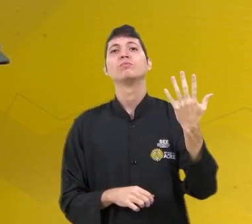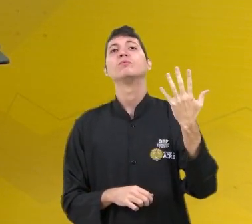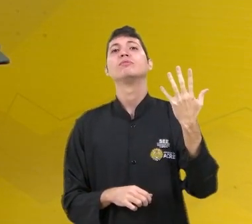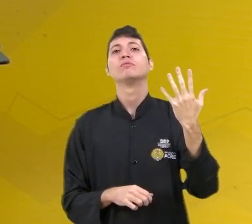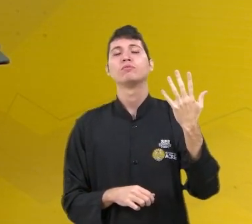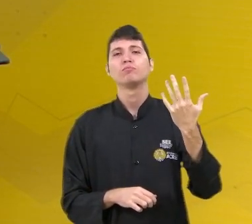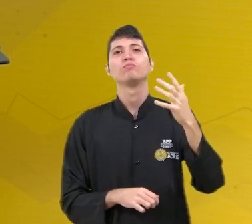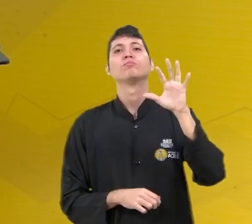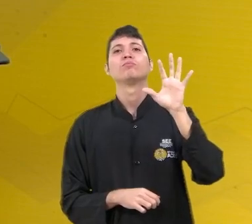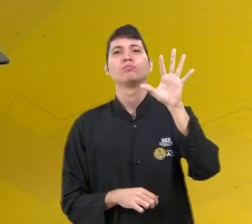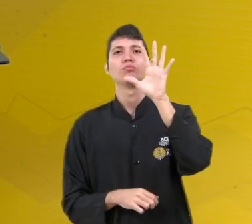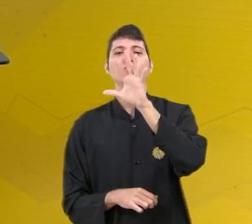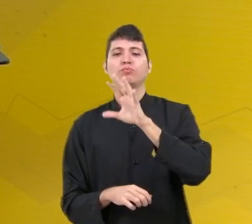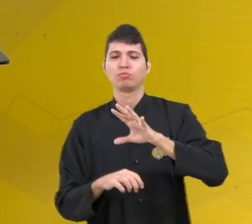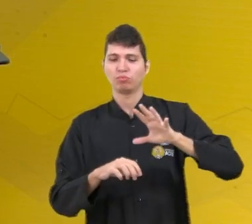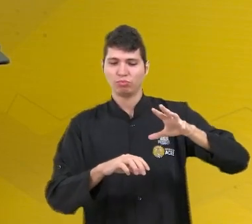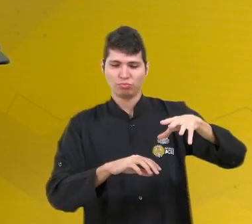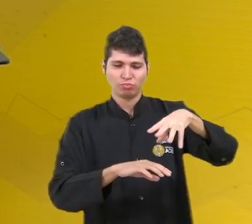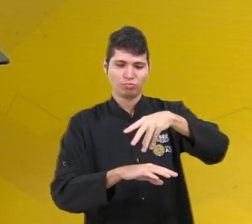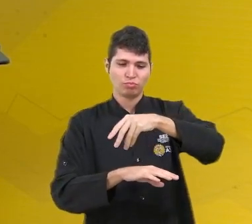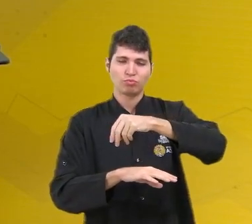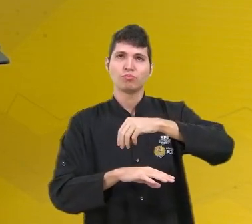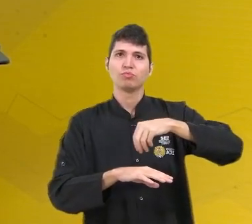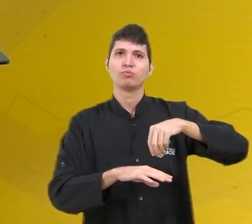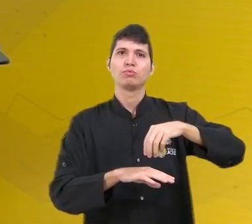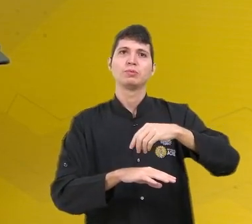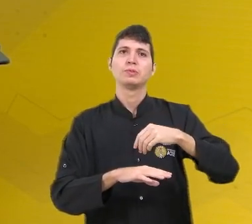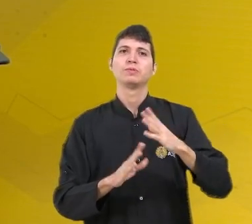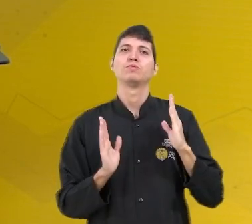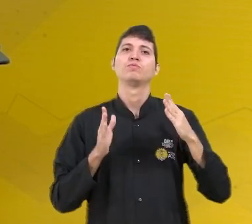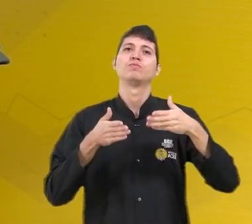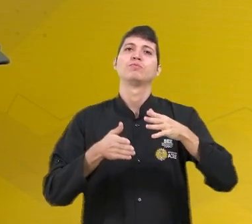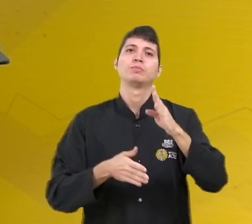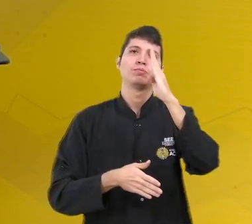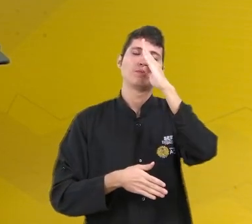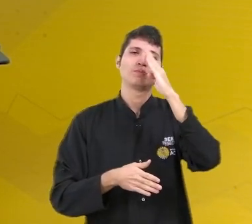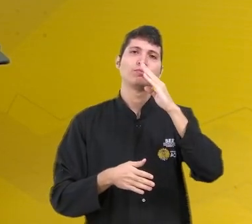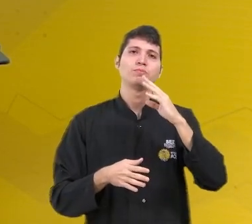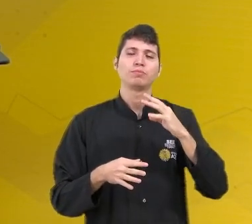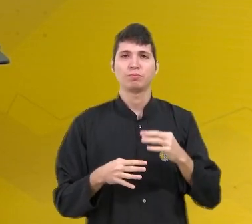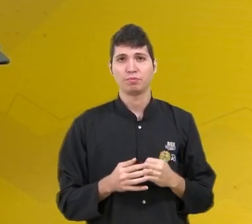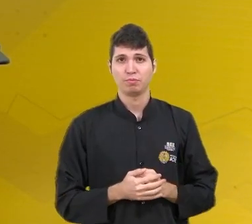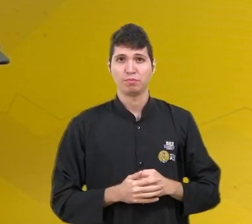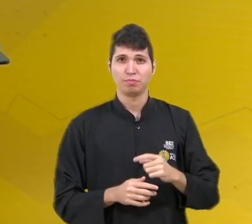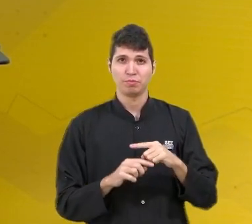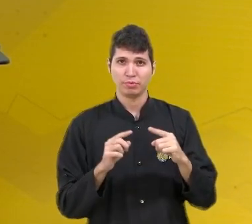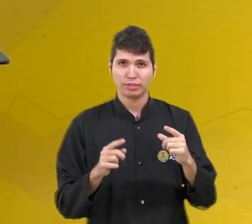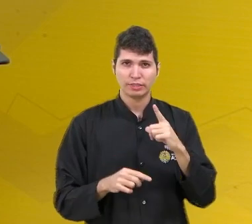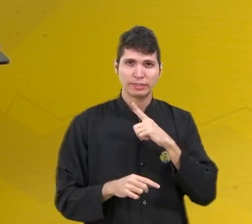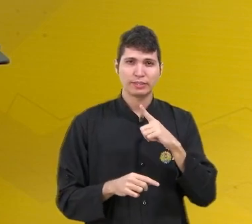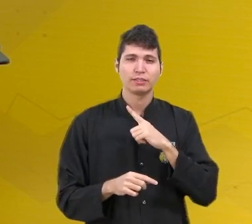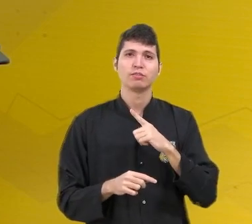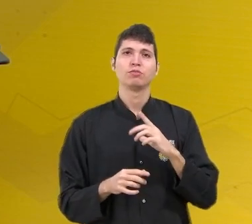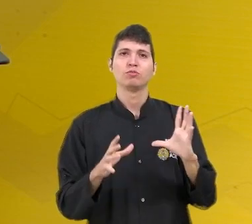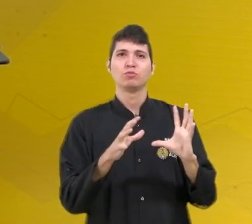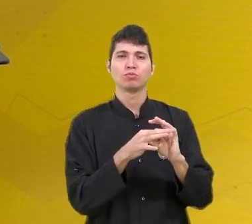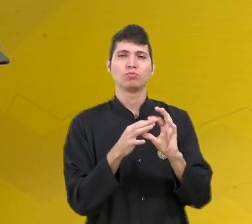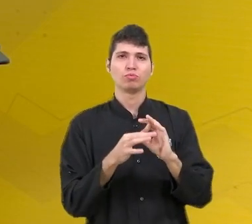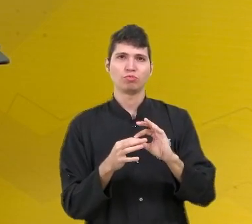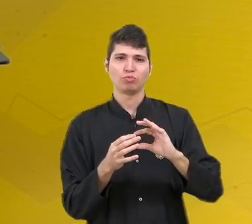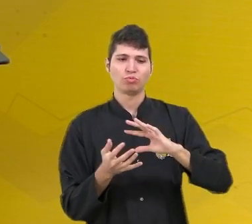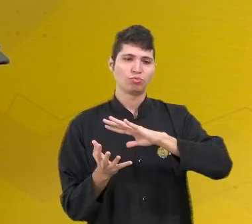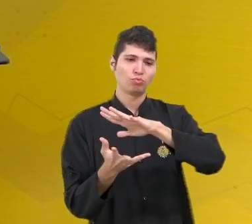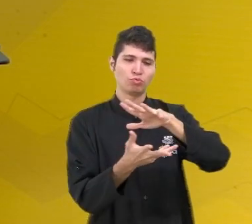do território. Então, a regionalização aqui focada para o Brasil, mas existe toda uma regionalização no contexto mundial também e em